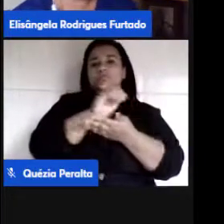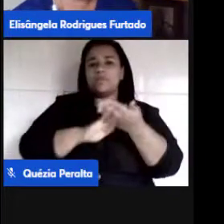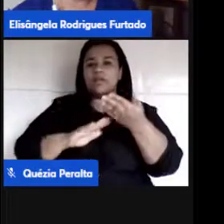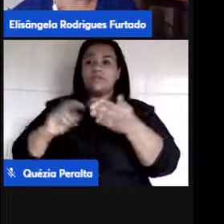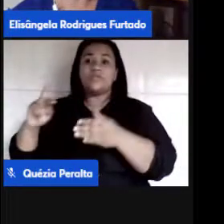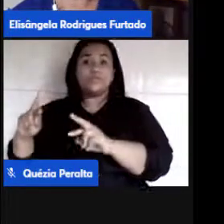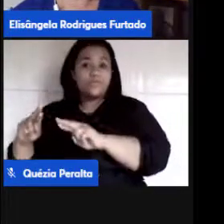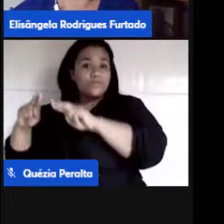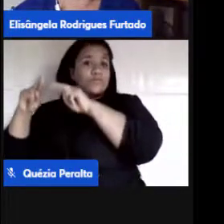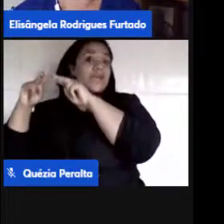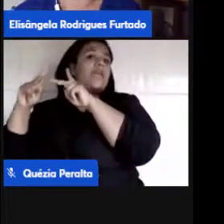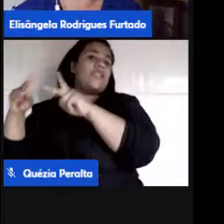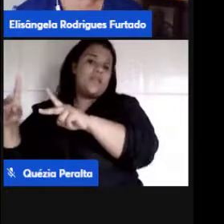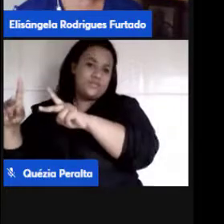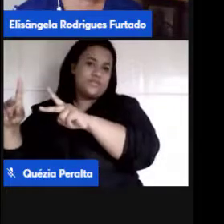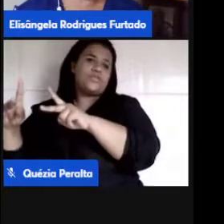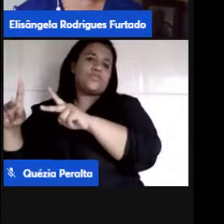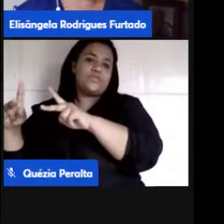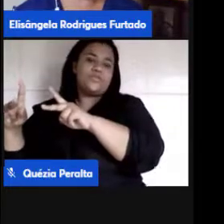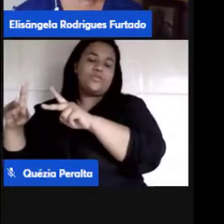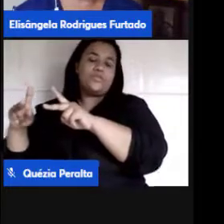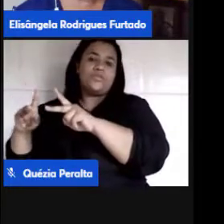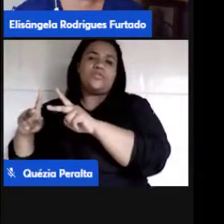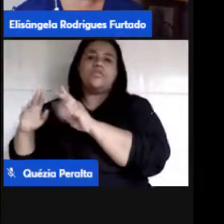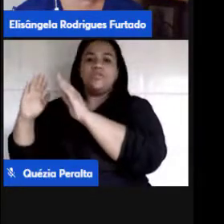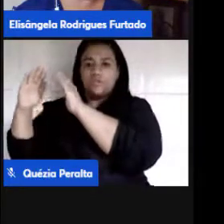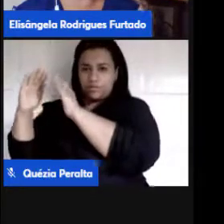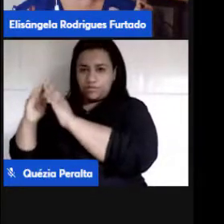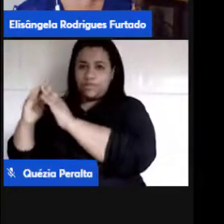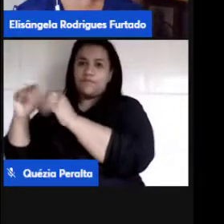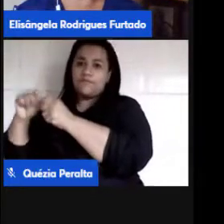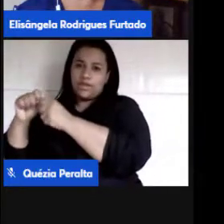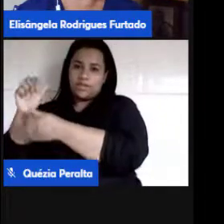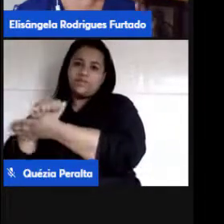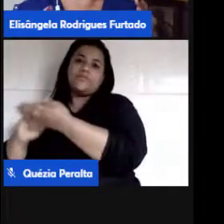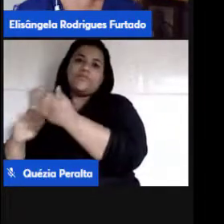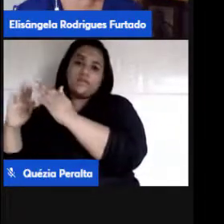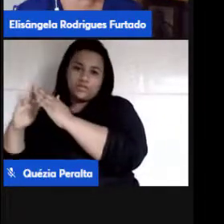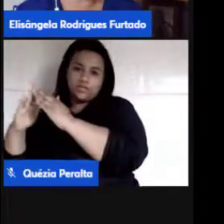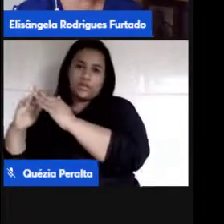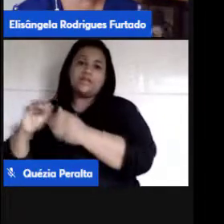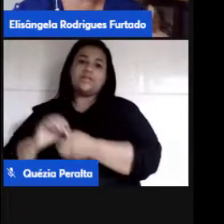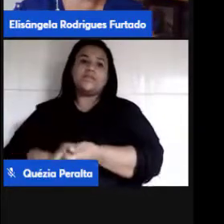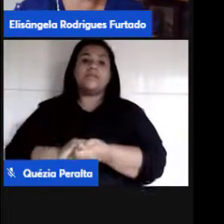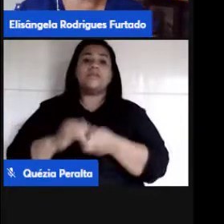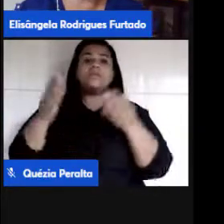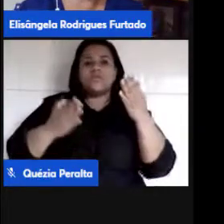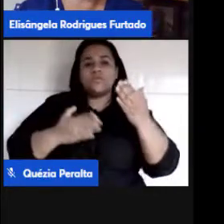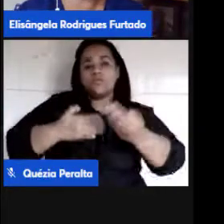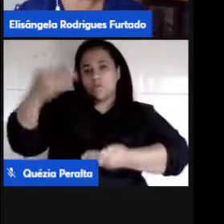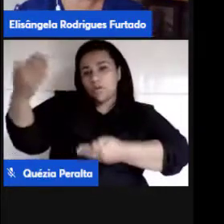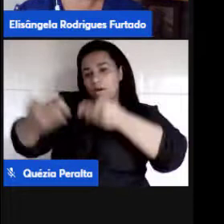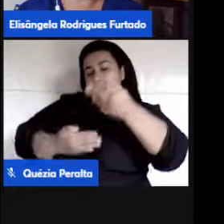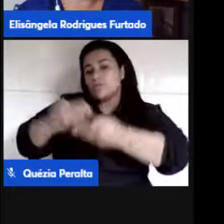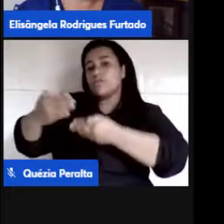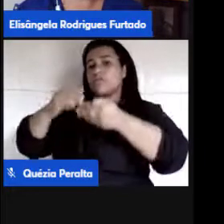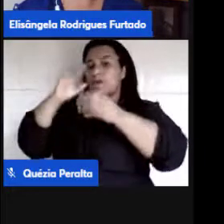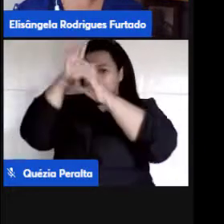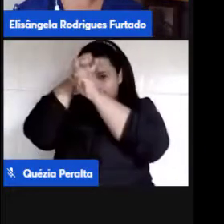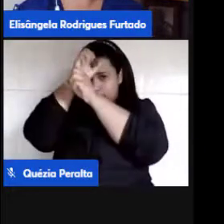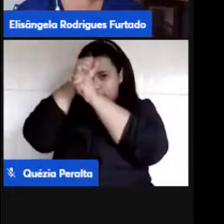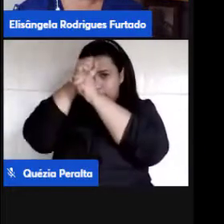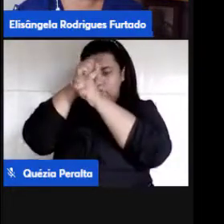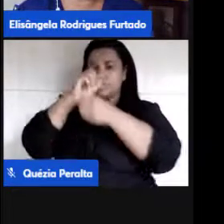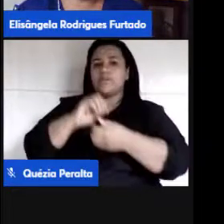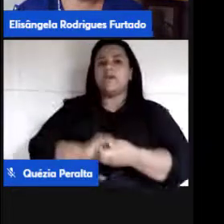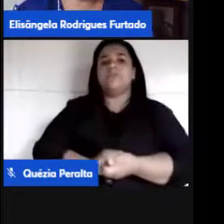casa, e aí, talvez nesse momento, eu consiga consolidar esta aprendizagem. Porque